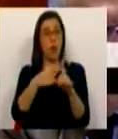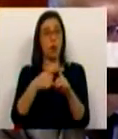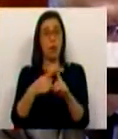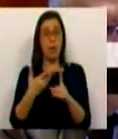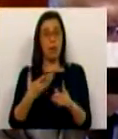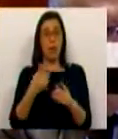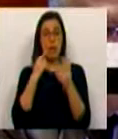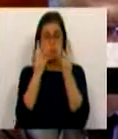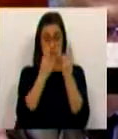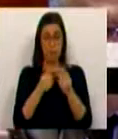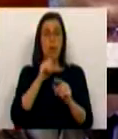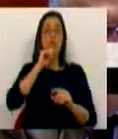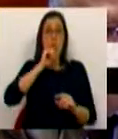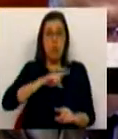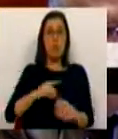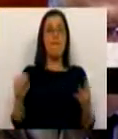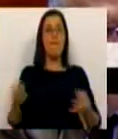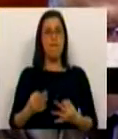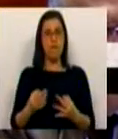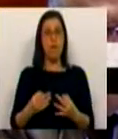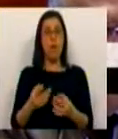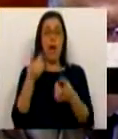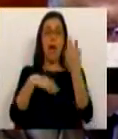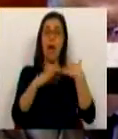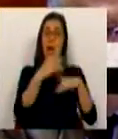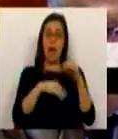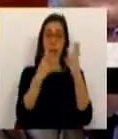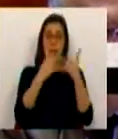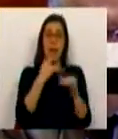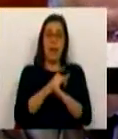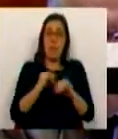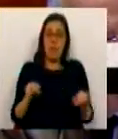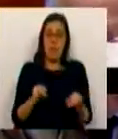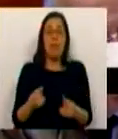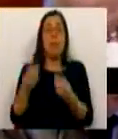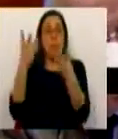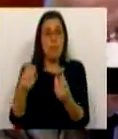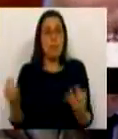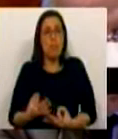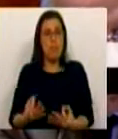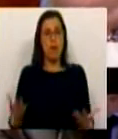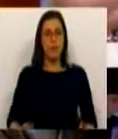tornar aritmeticamente possível aquilo que aritmeticamente era impossível.